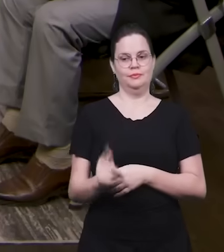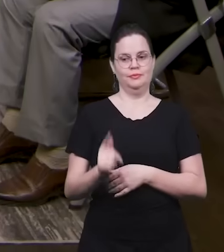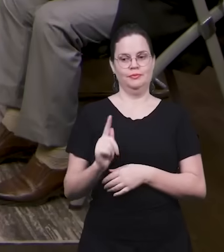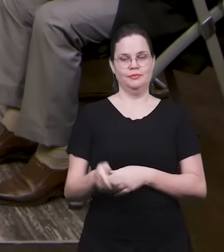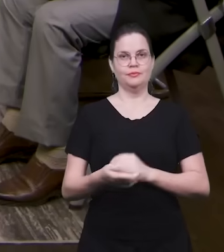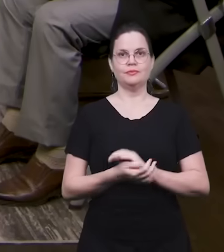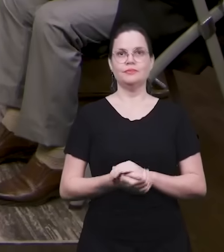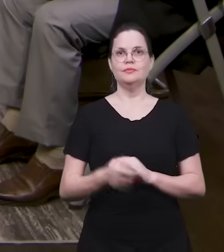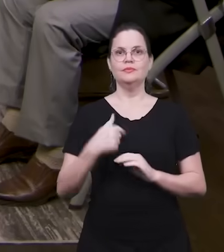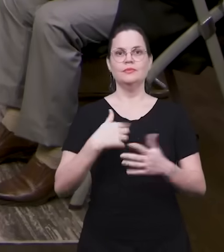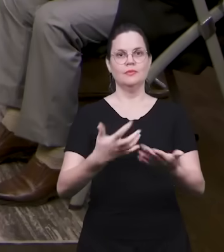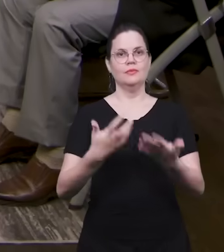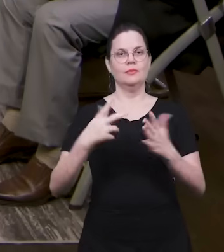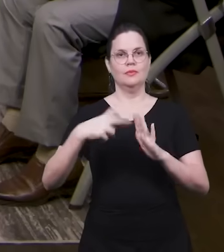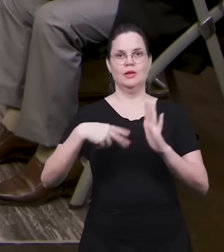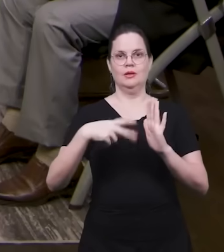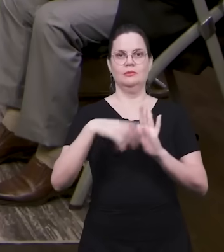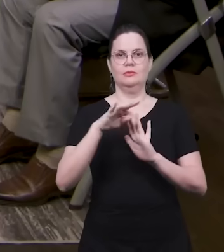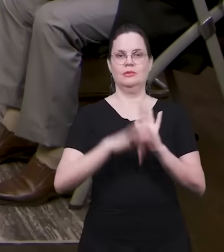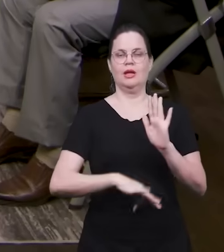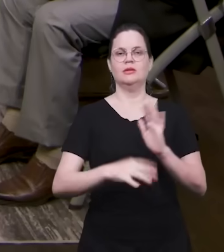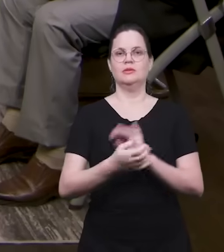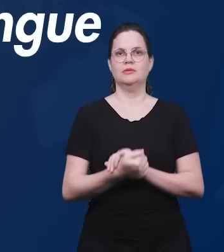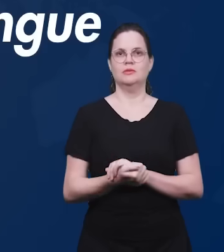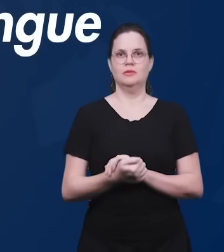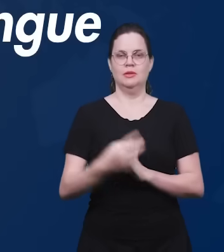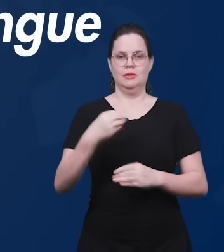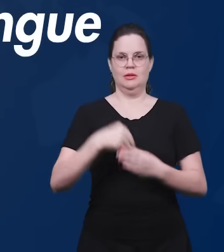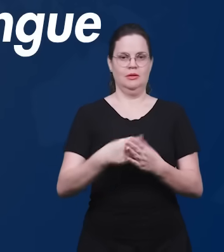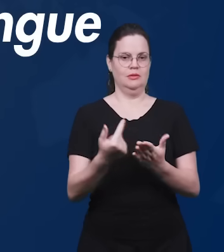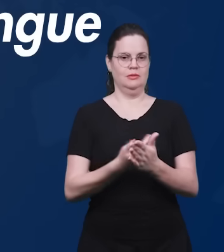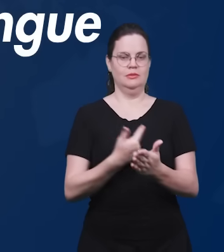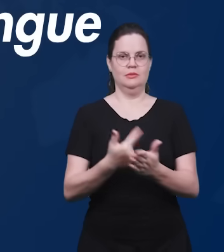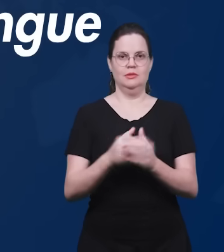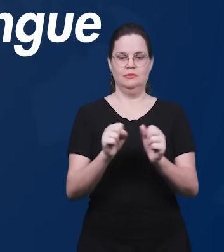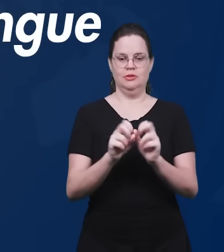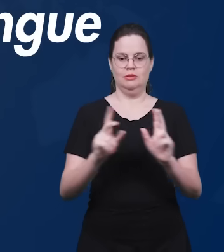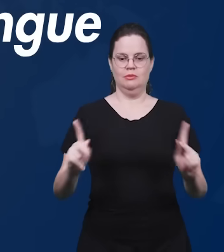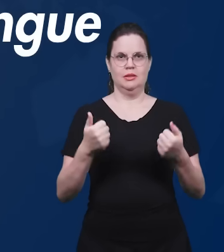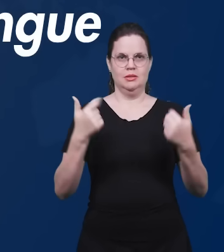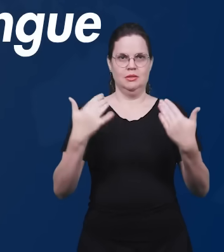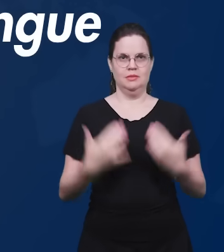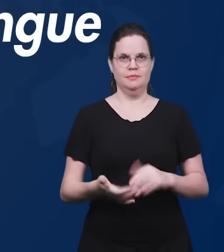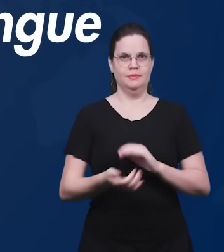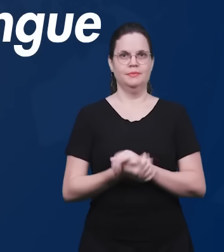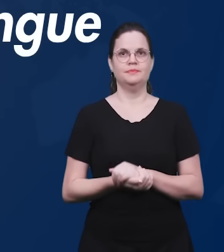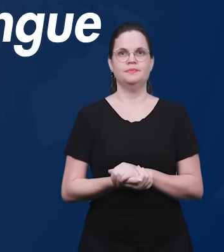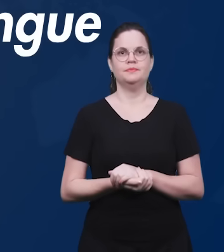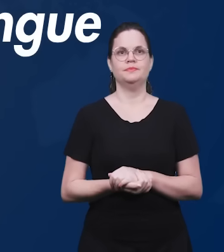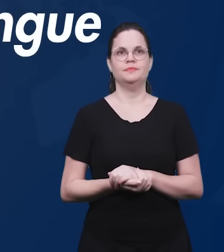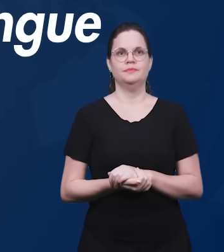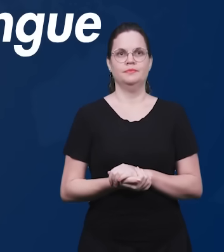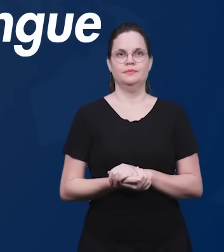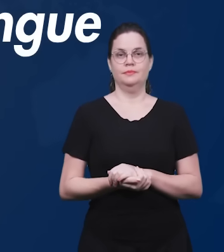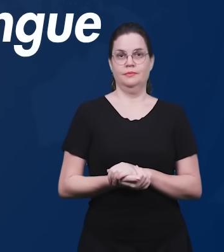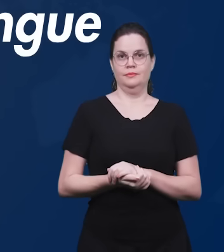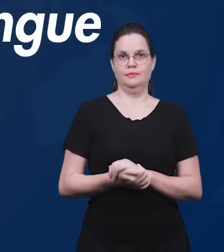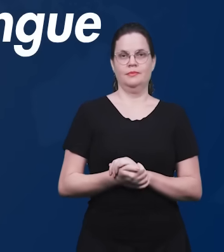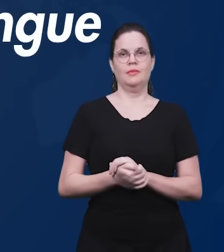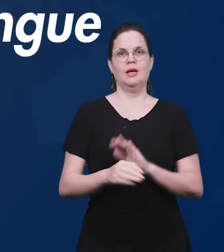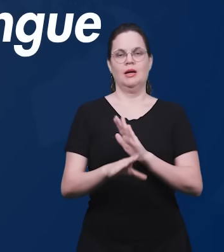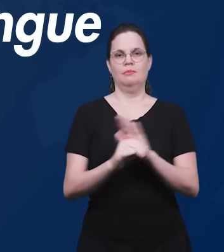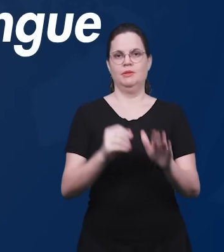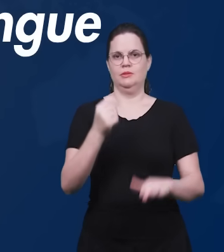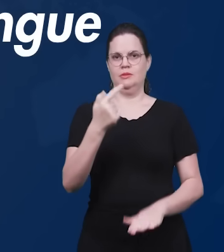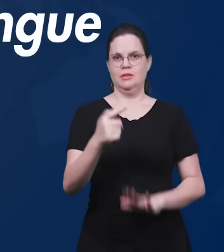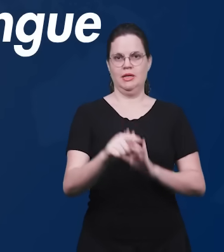Gedeuti. E eu gostaria de ler um texto da Bíblia que está no livro de Apocalipse, no capítulo 7. Diz assim o texto, Apocalipse, capítulo 7,